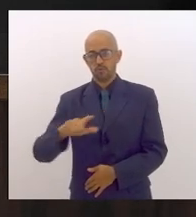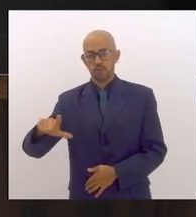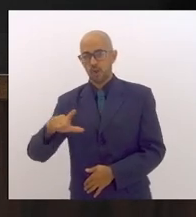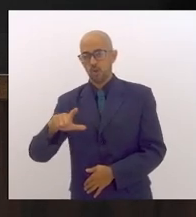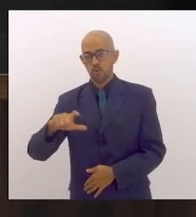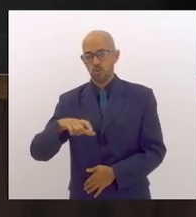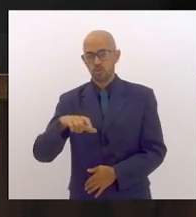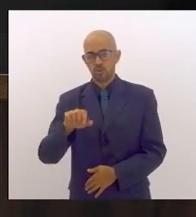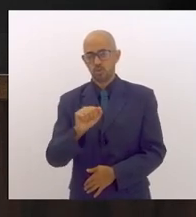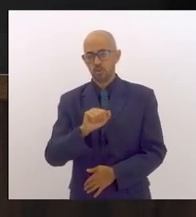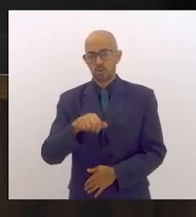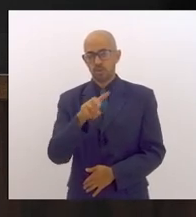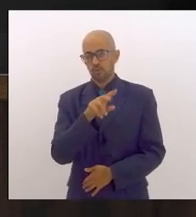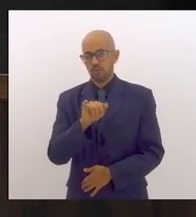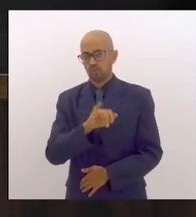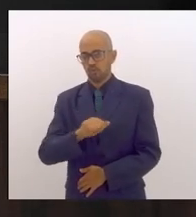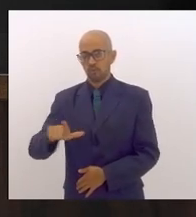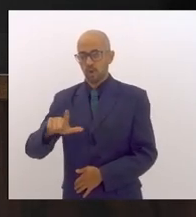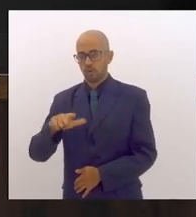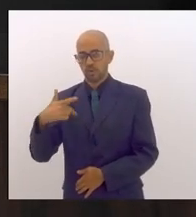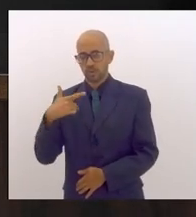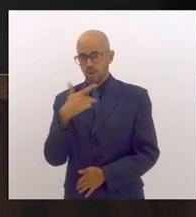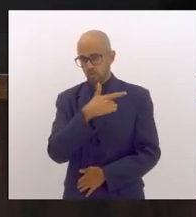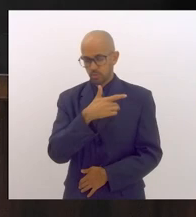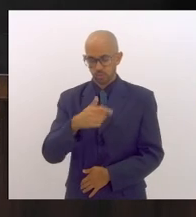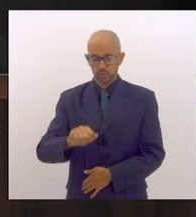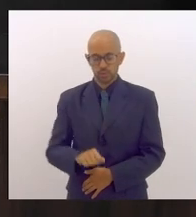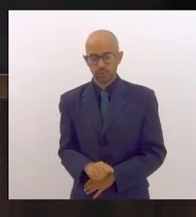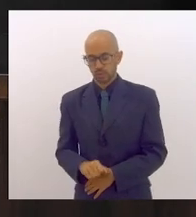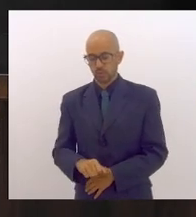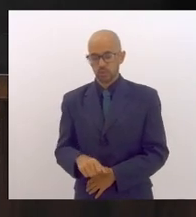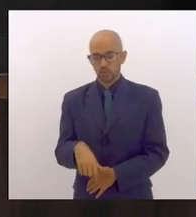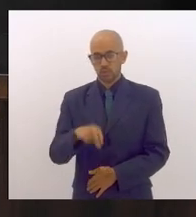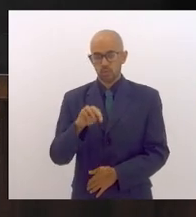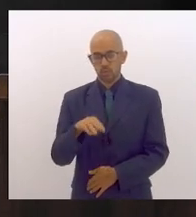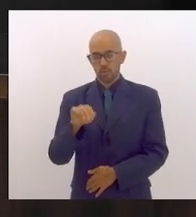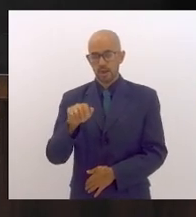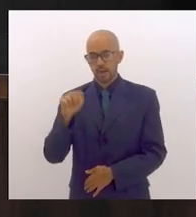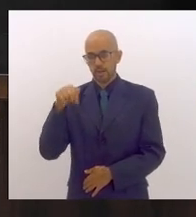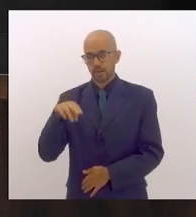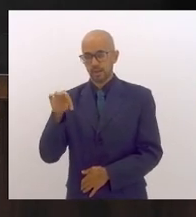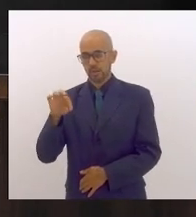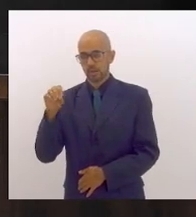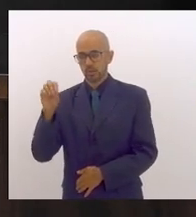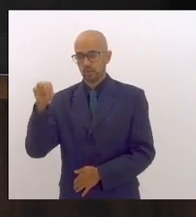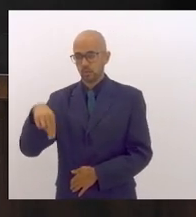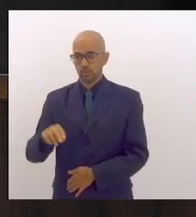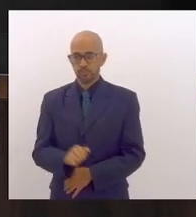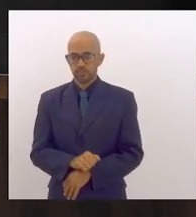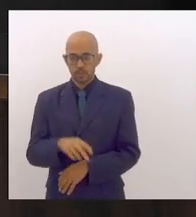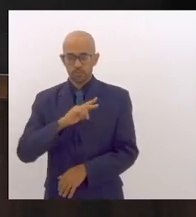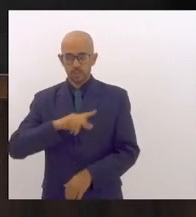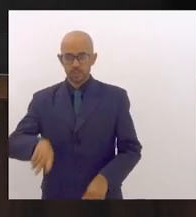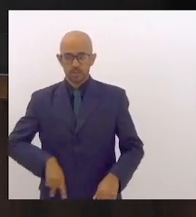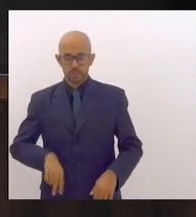Ceasa, deputado Valdeci da Saúde, deputado Wellington José. A presidência